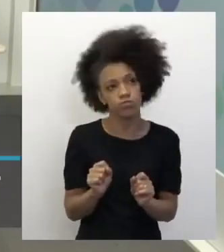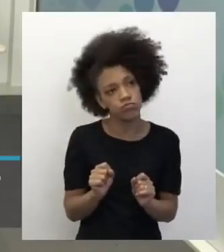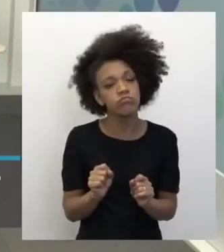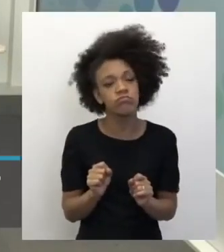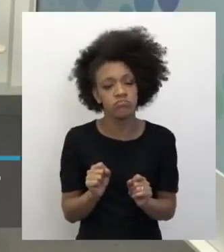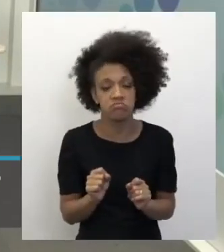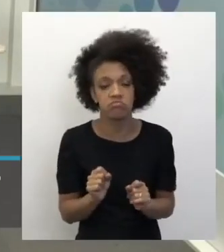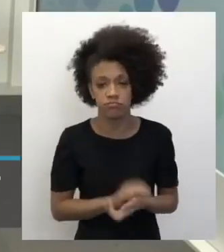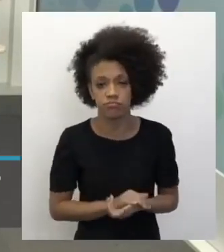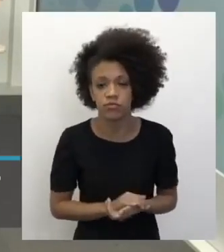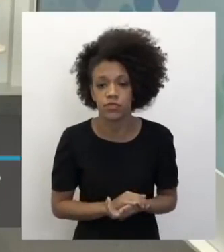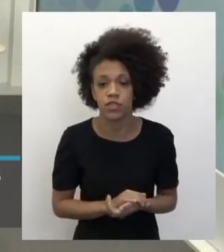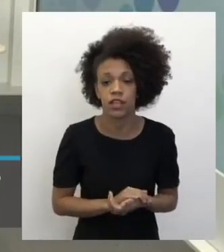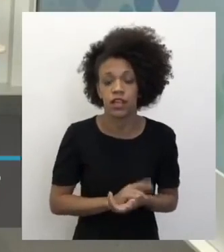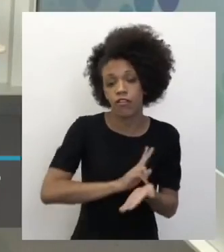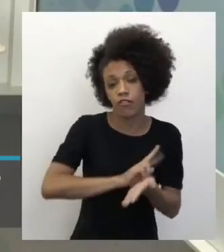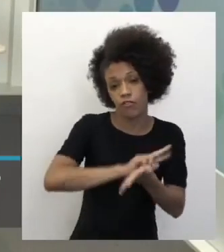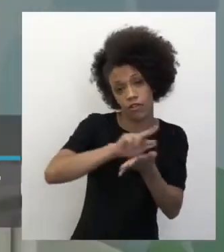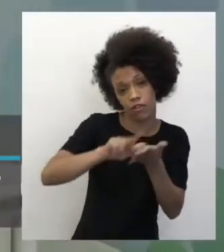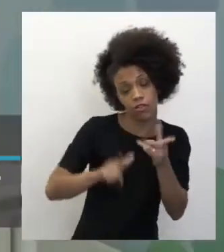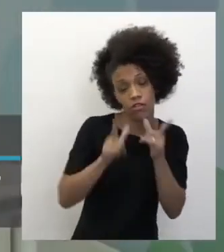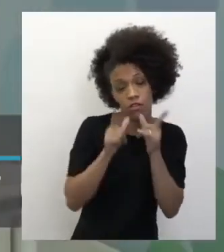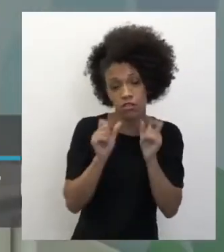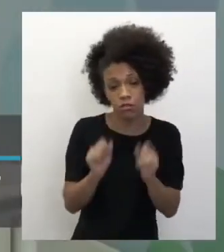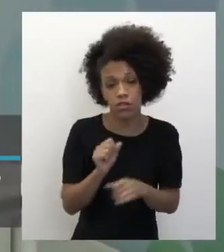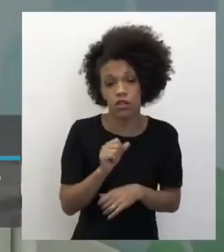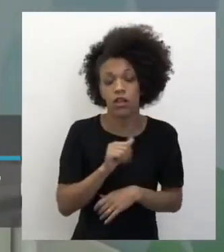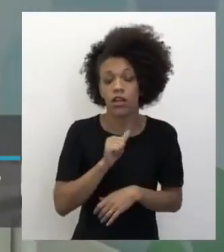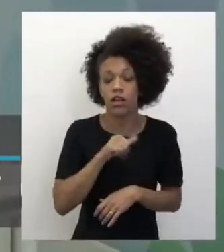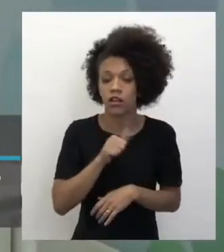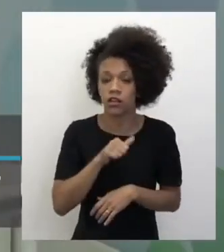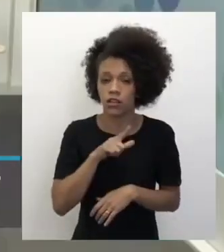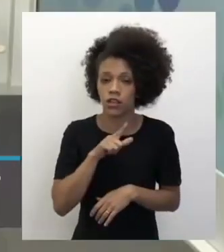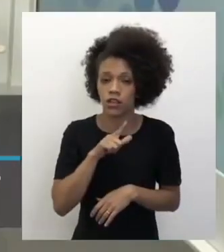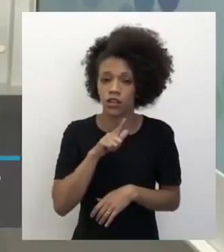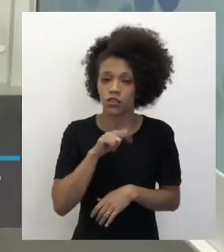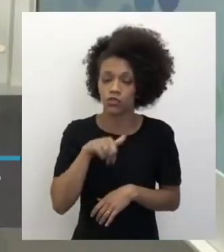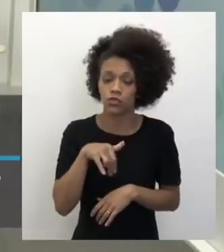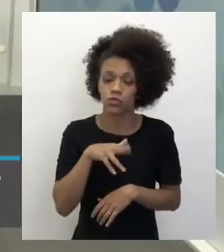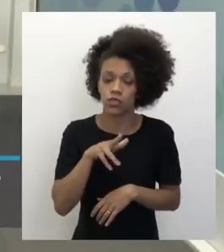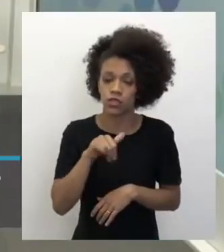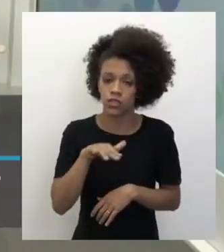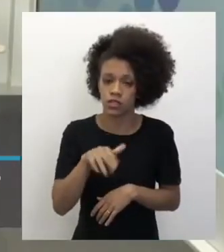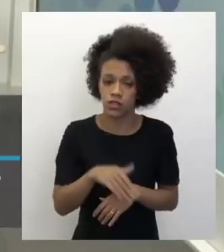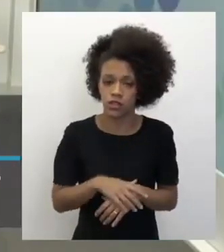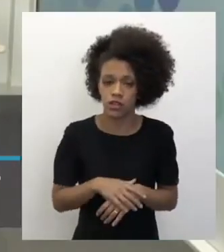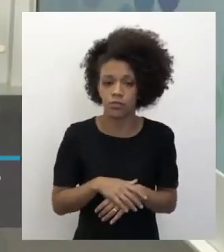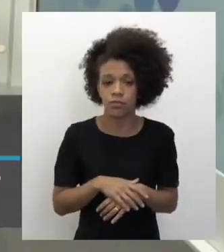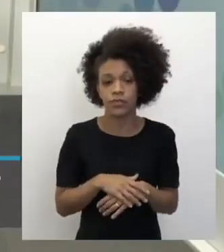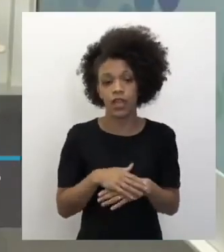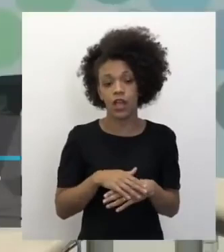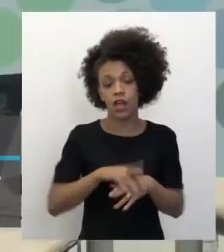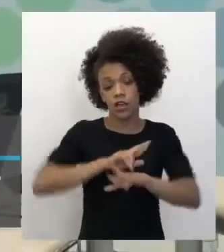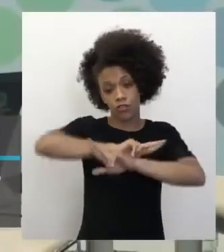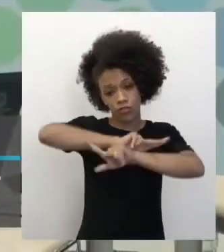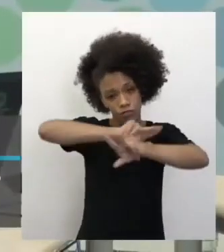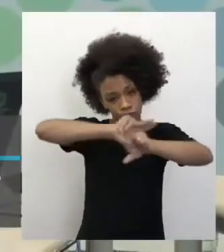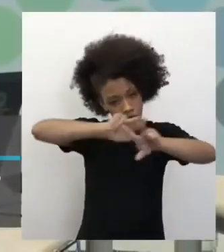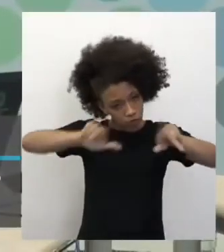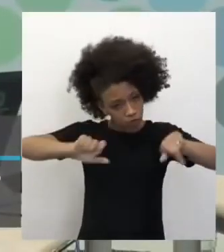linguístico. Variações linguísticas, disse Ana Júlia. Matheus, a diversificação do Brasil.